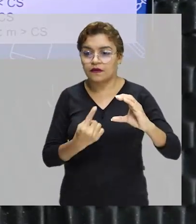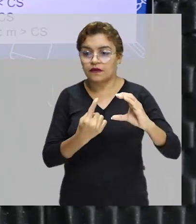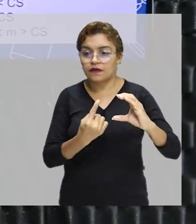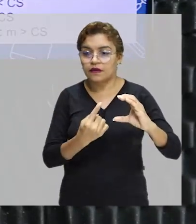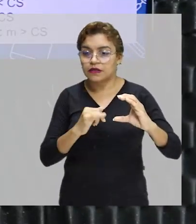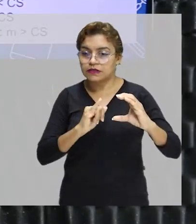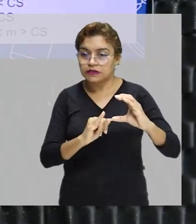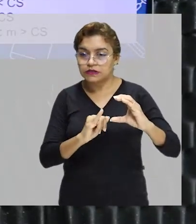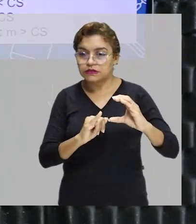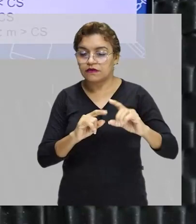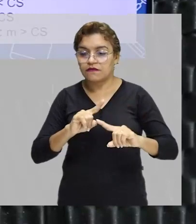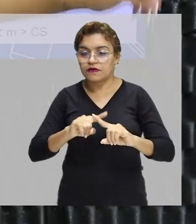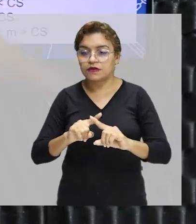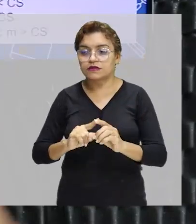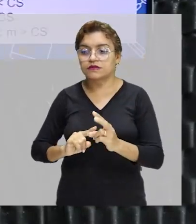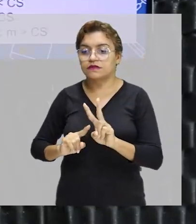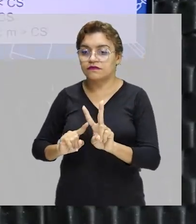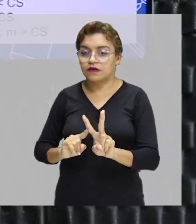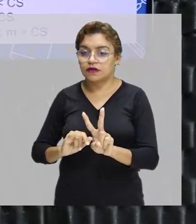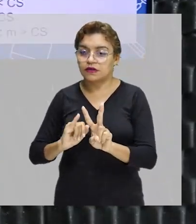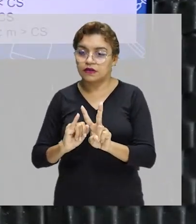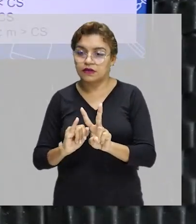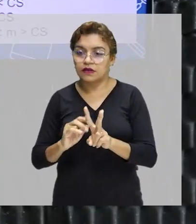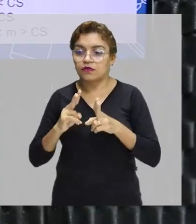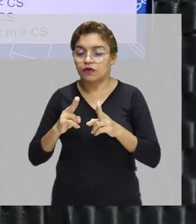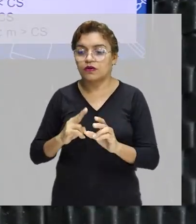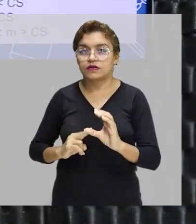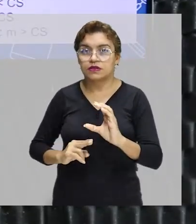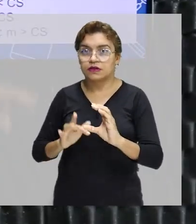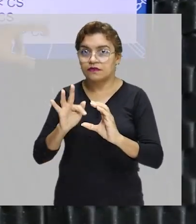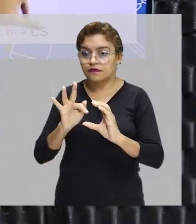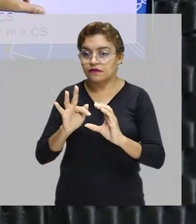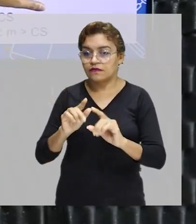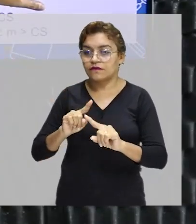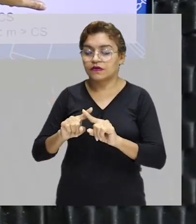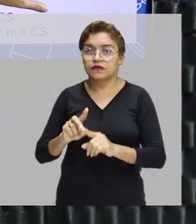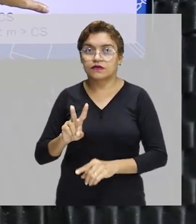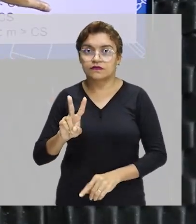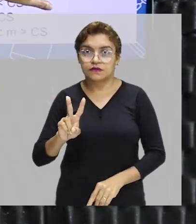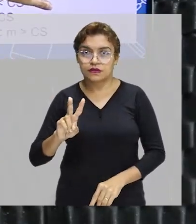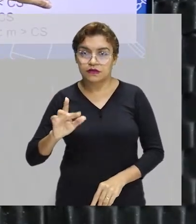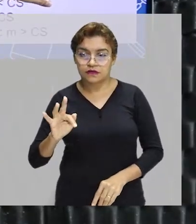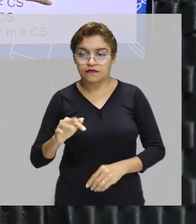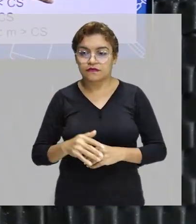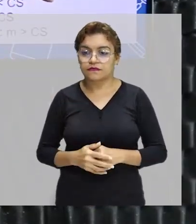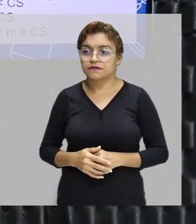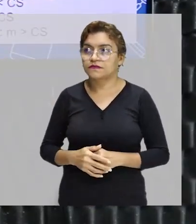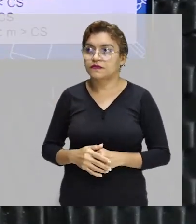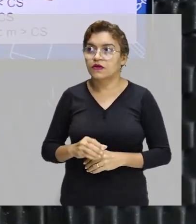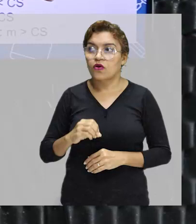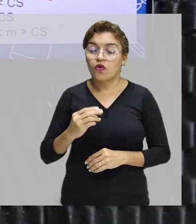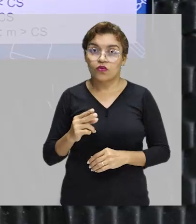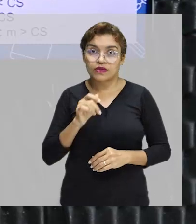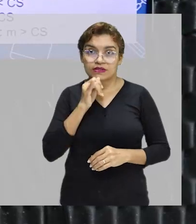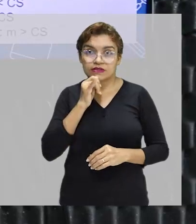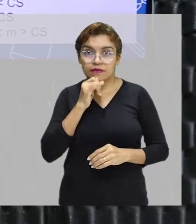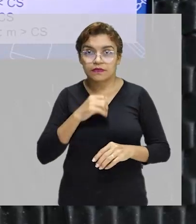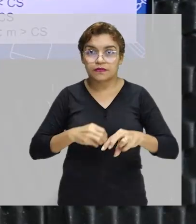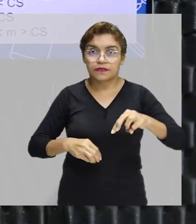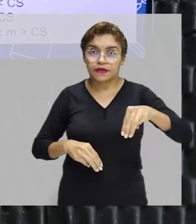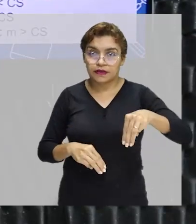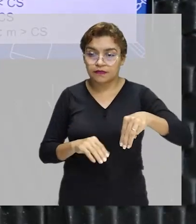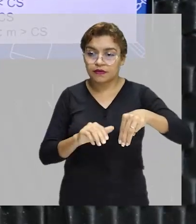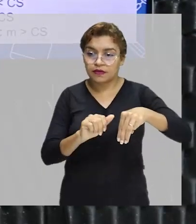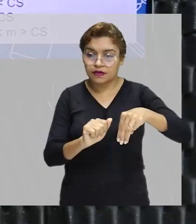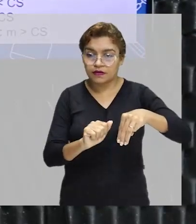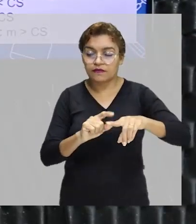a concentração final vezes o volume final. Ou então, molaridade, né, inicial vezes